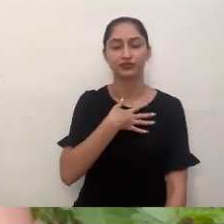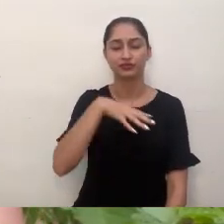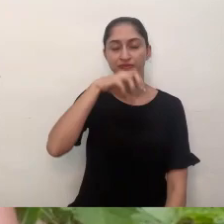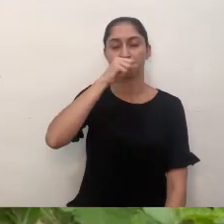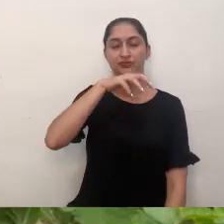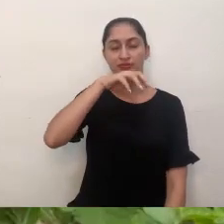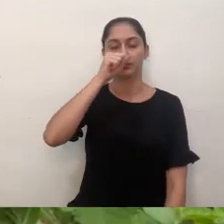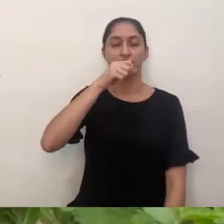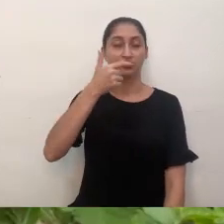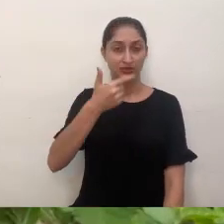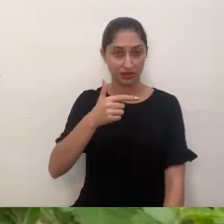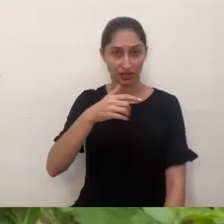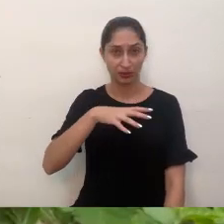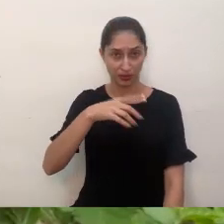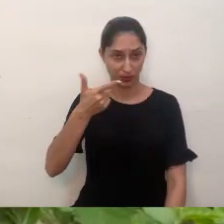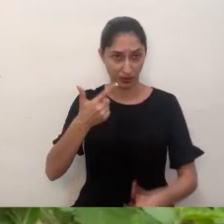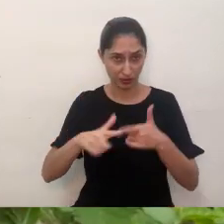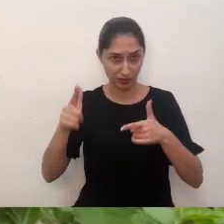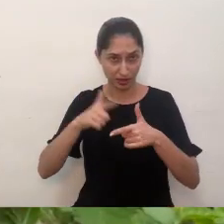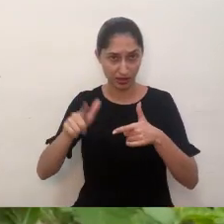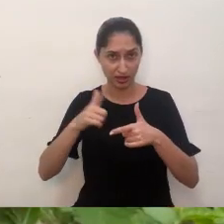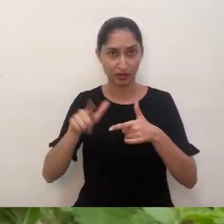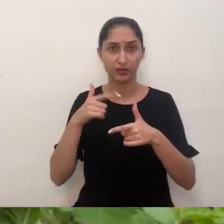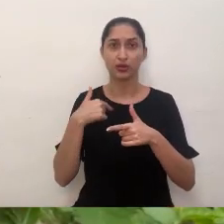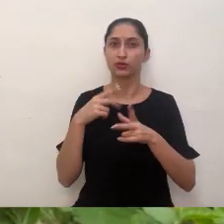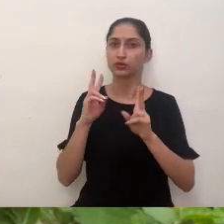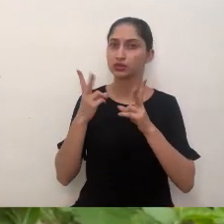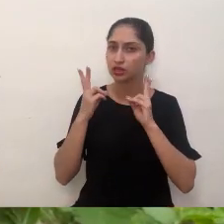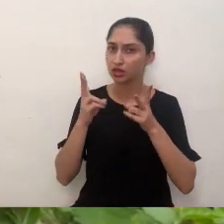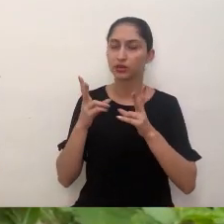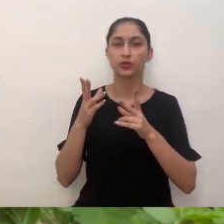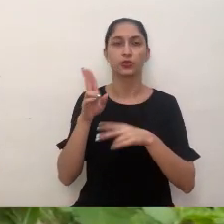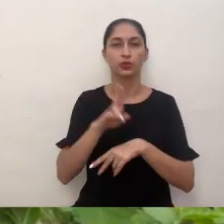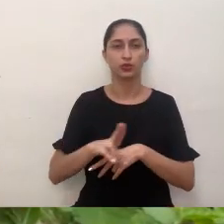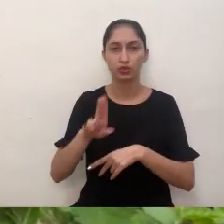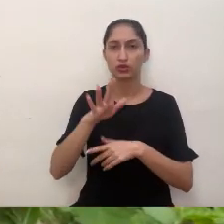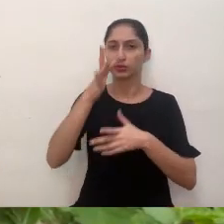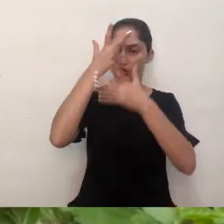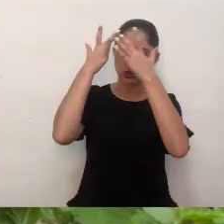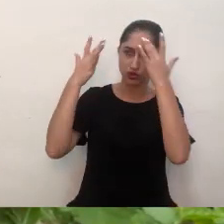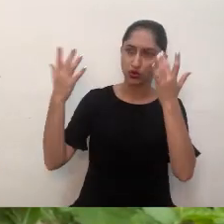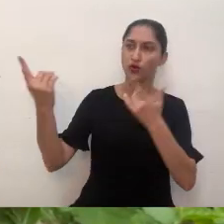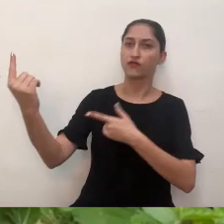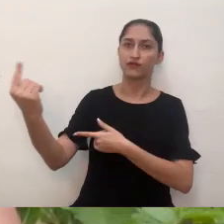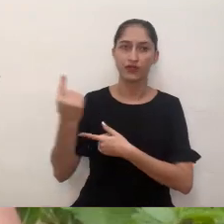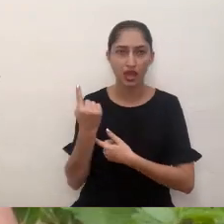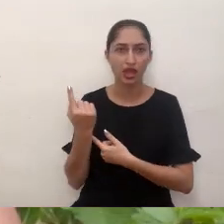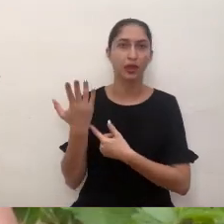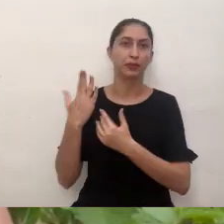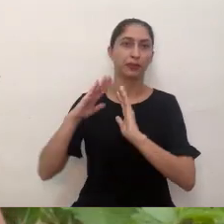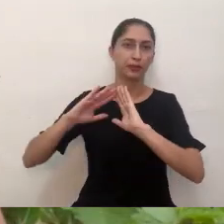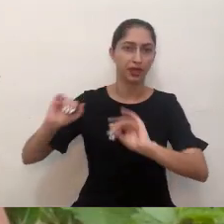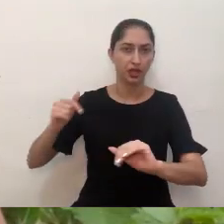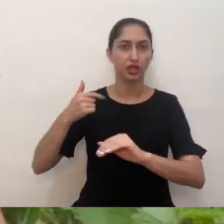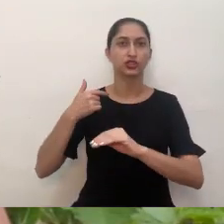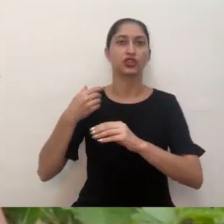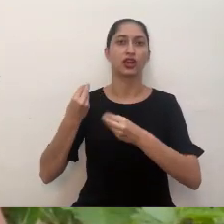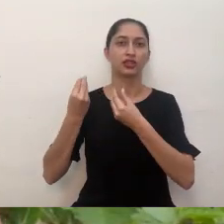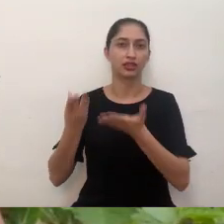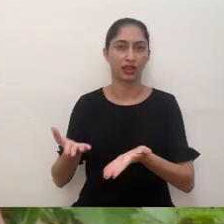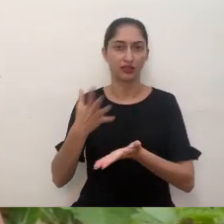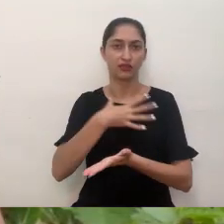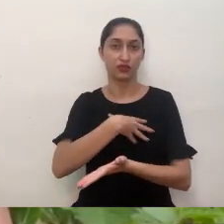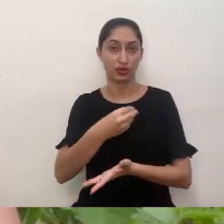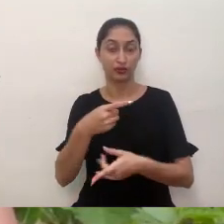calmante também. Muitos meninos, muita gente vem aqui pegar também para me pede para ensinar, para dar para os meninos. E a ruda eu uso